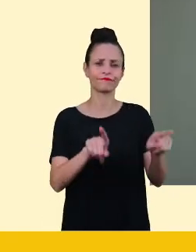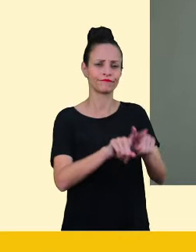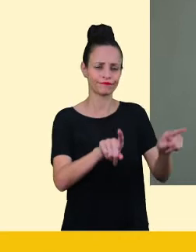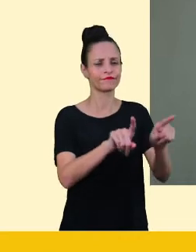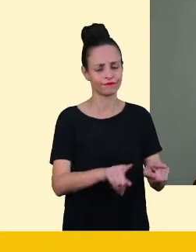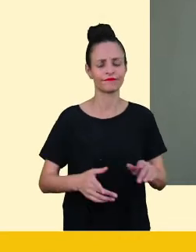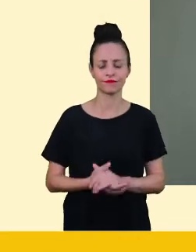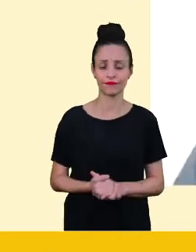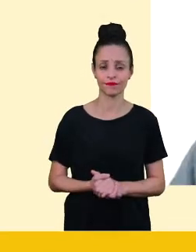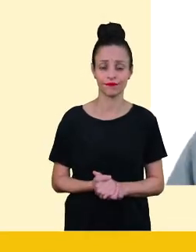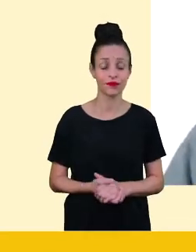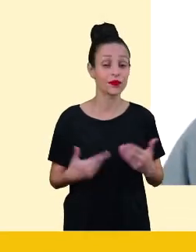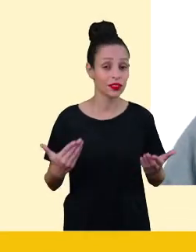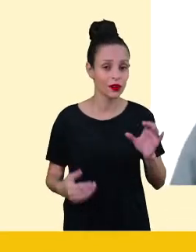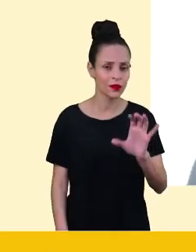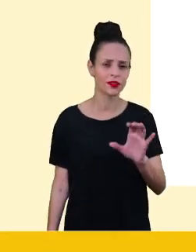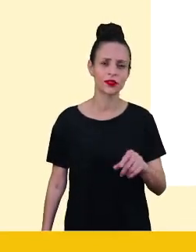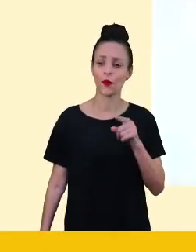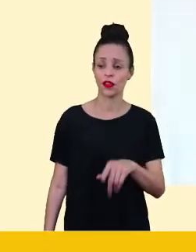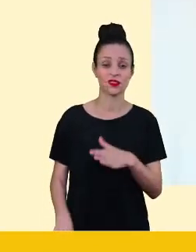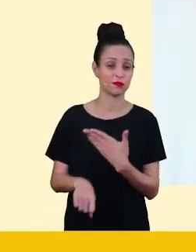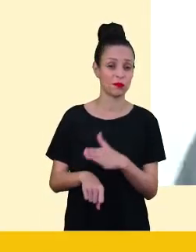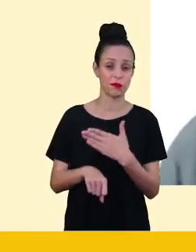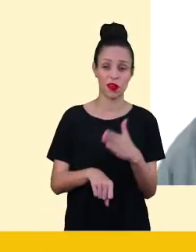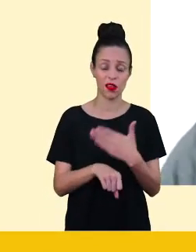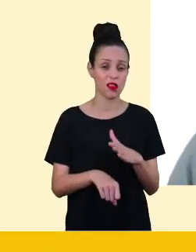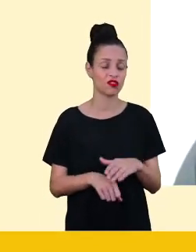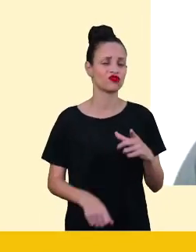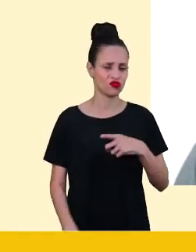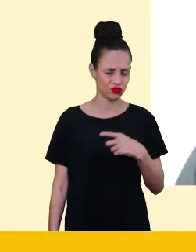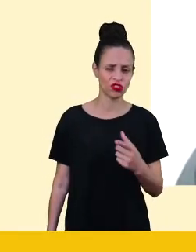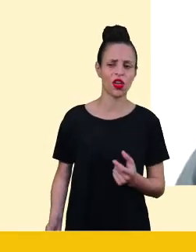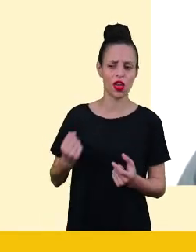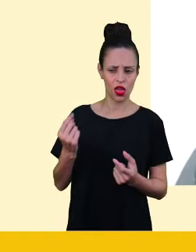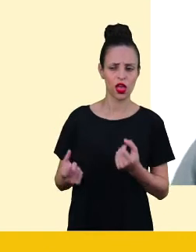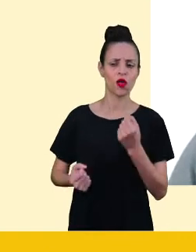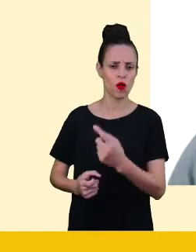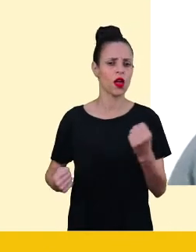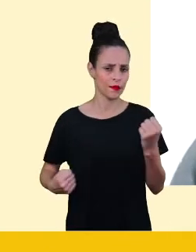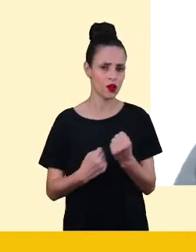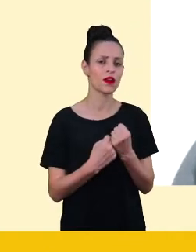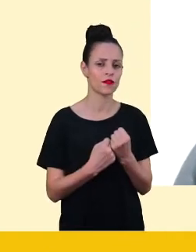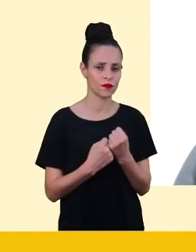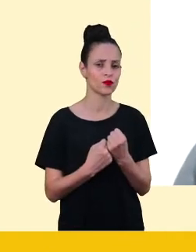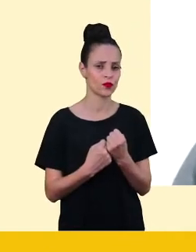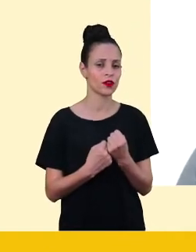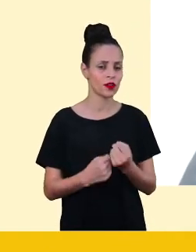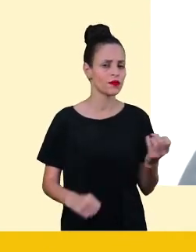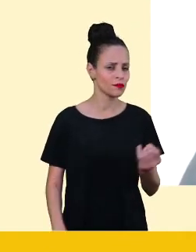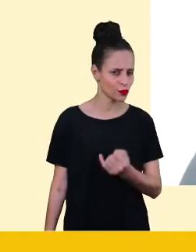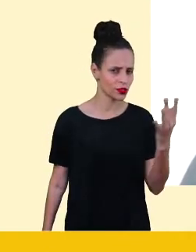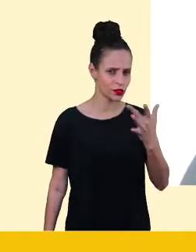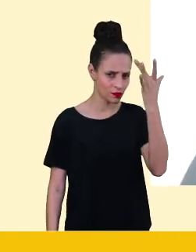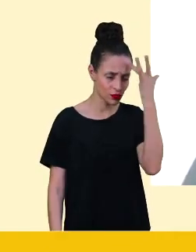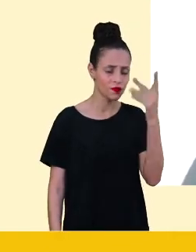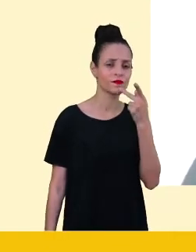se isso, repetindo. mas isso que aconteceu, né? Então, assim, Sim. e essas práticas, tinha alguns